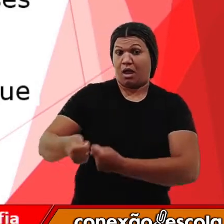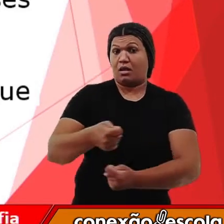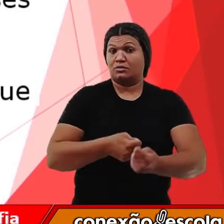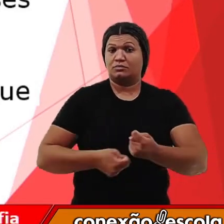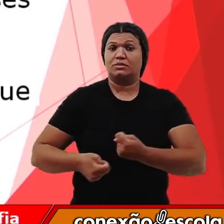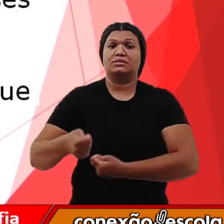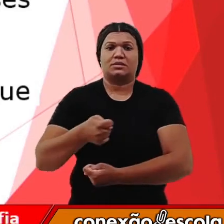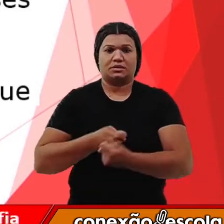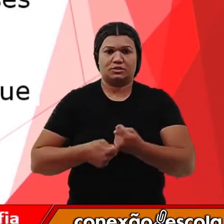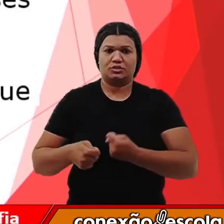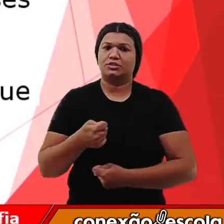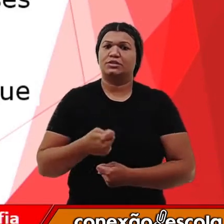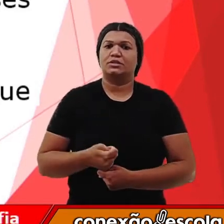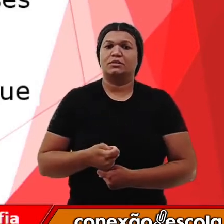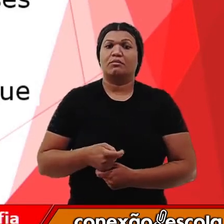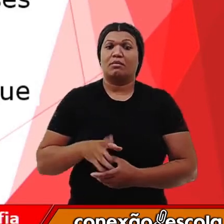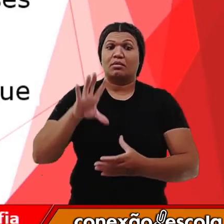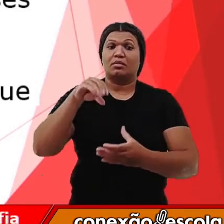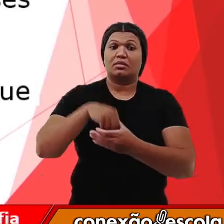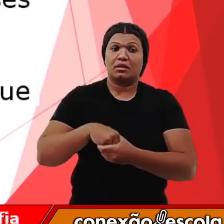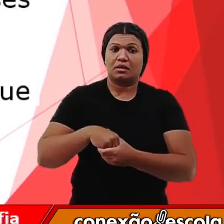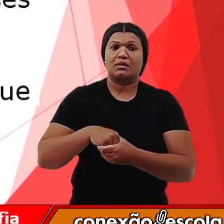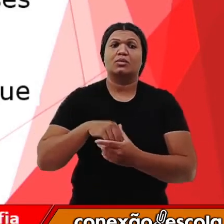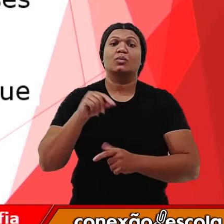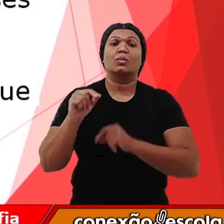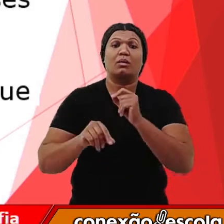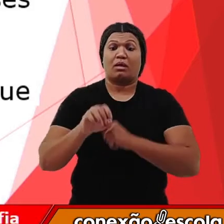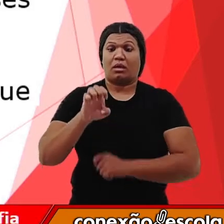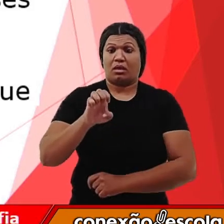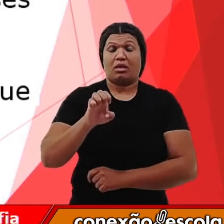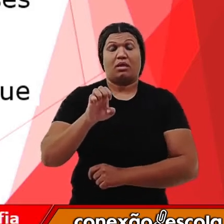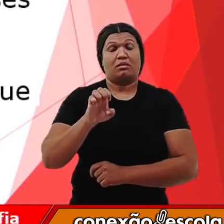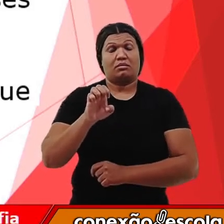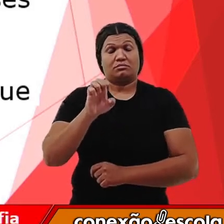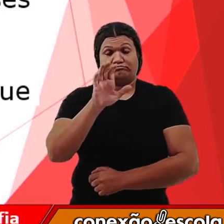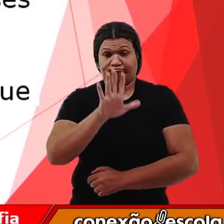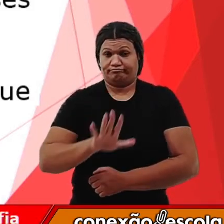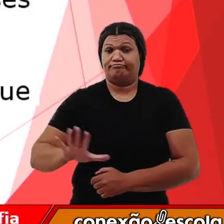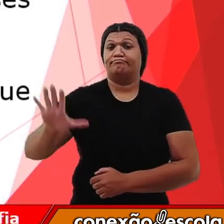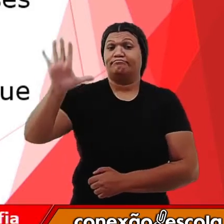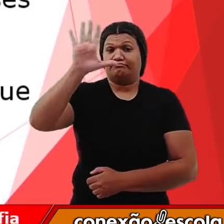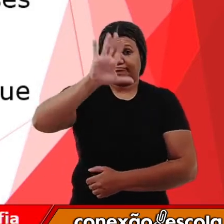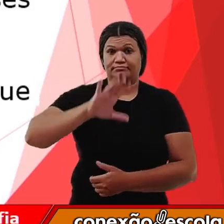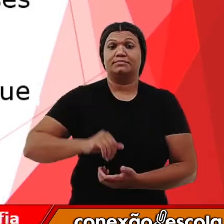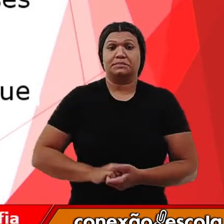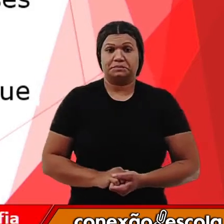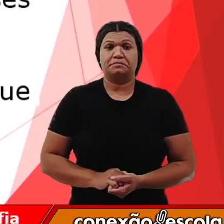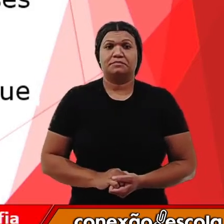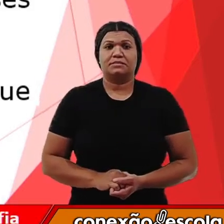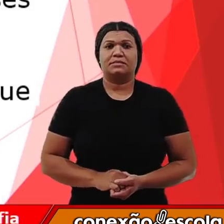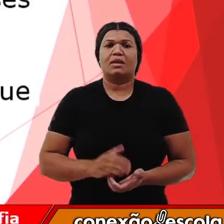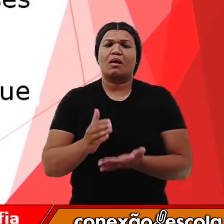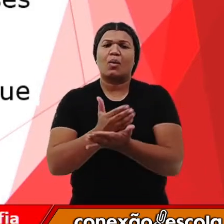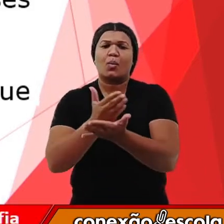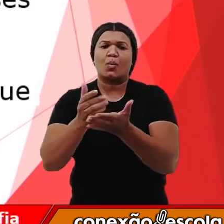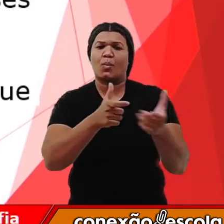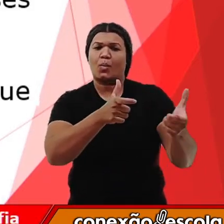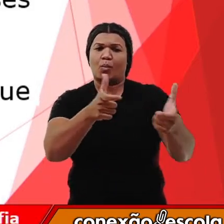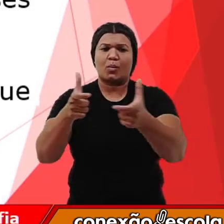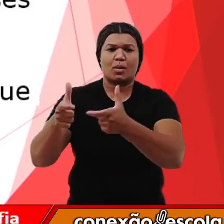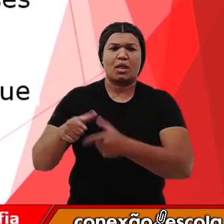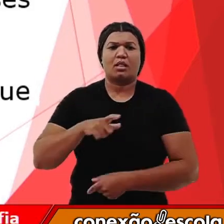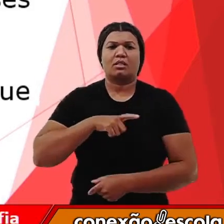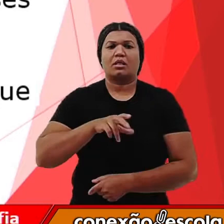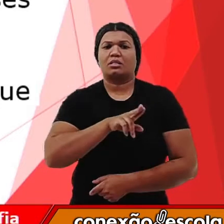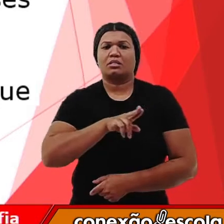político-administrativas que formam o Estado com Ezão maiúsculo e, em alguns lugares, são chamadas de províncias